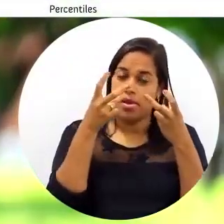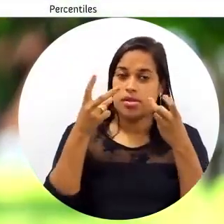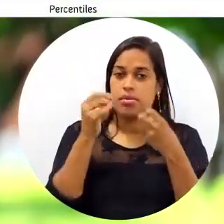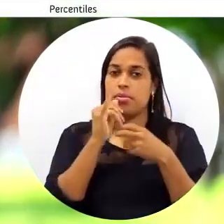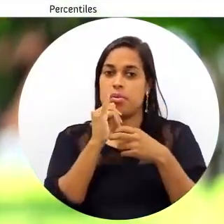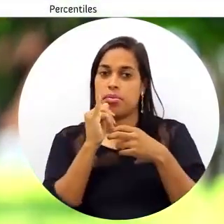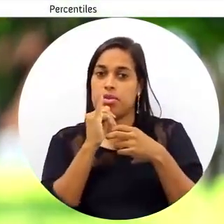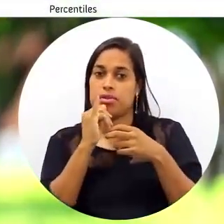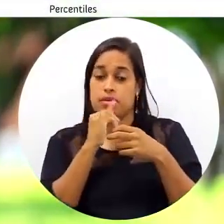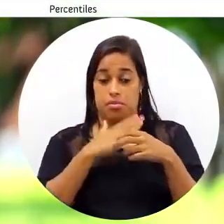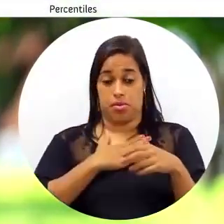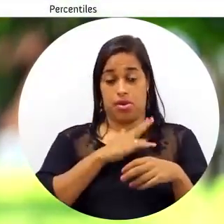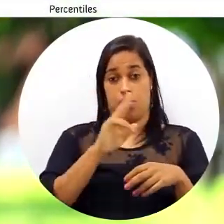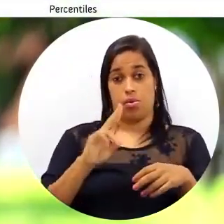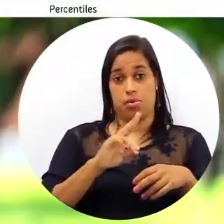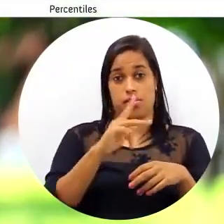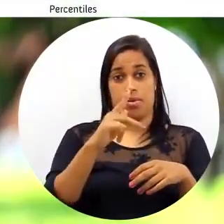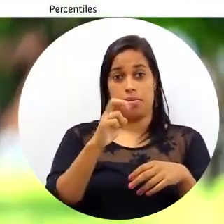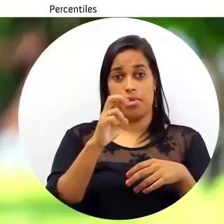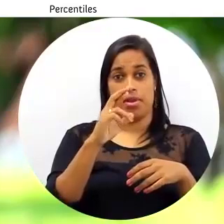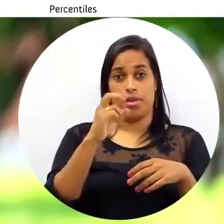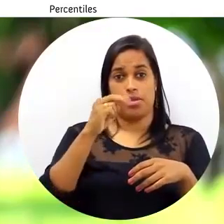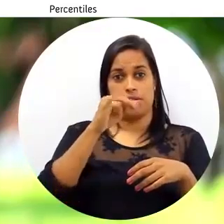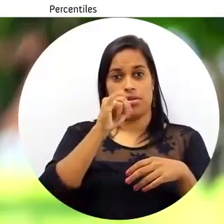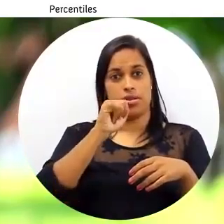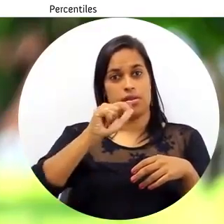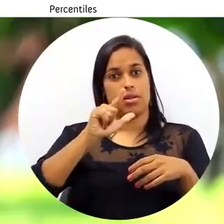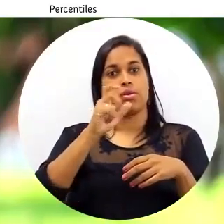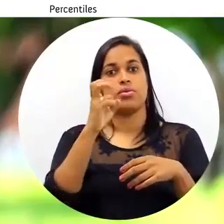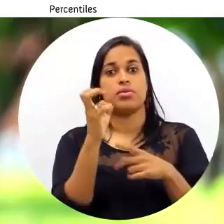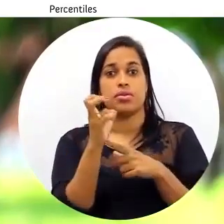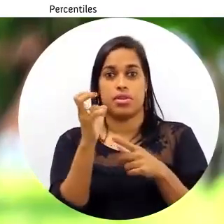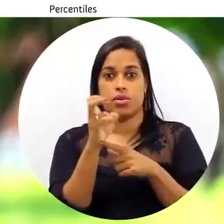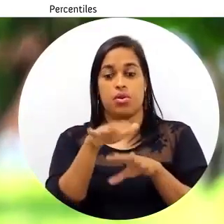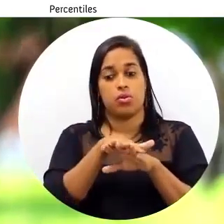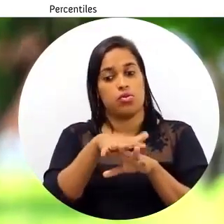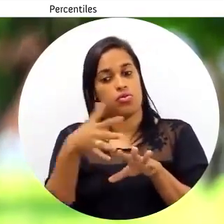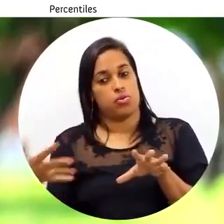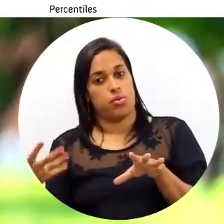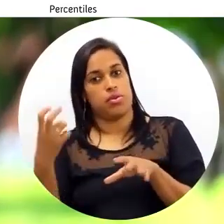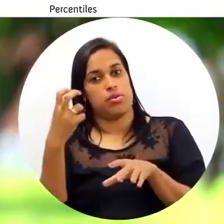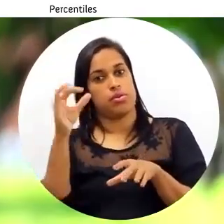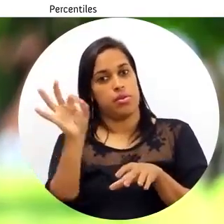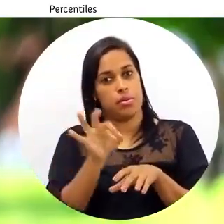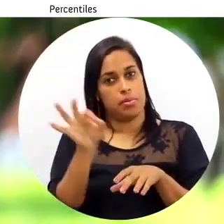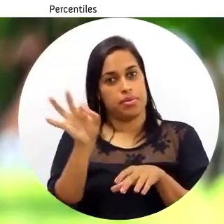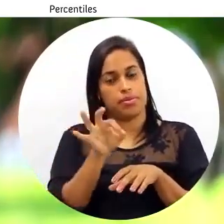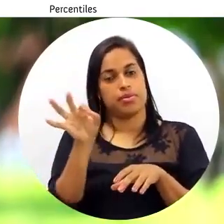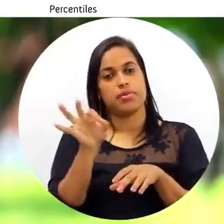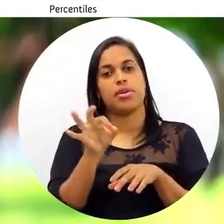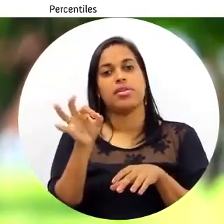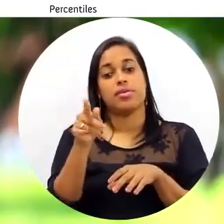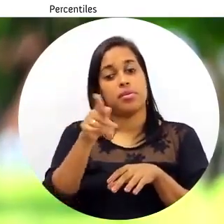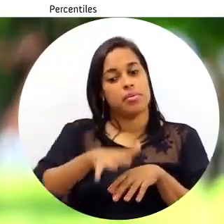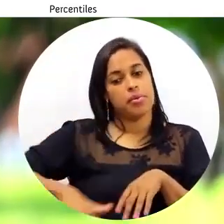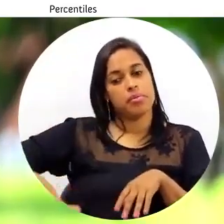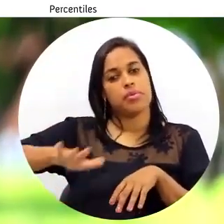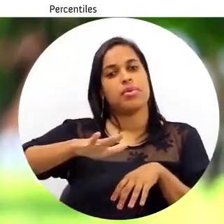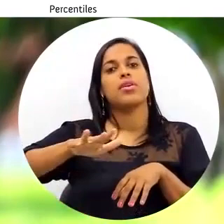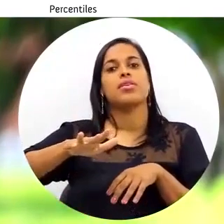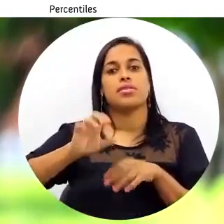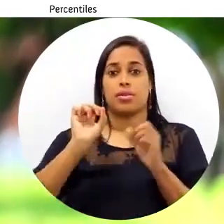perceber que a partir do momento que eu uso o Passing Teal 5, eu estou excluindo 5%